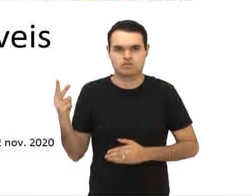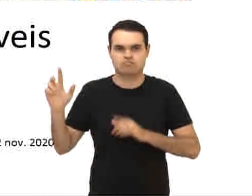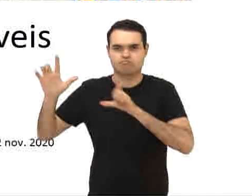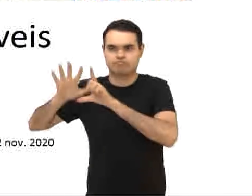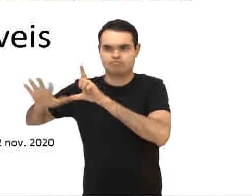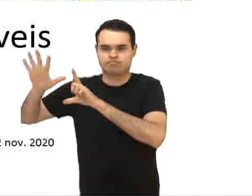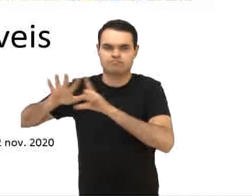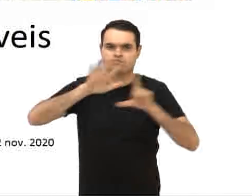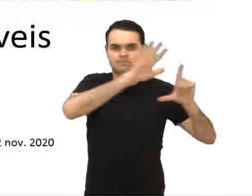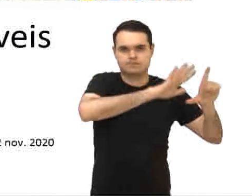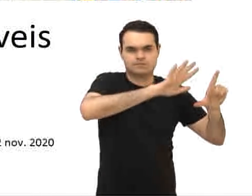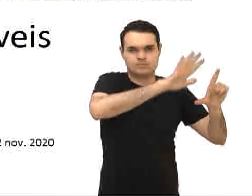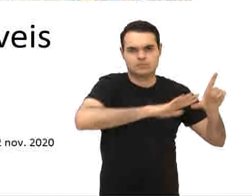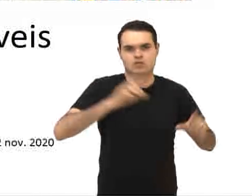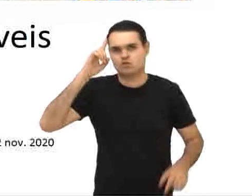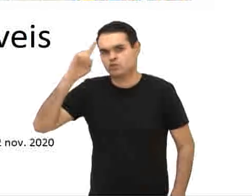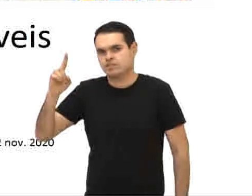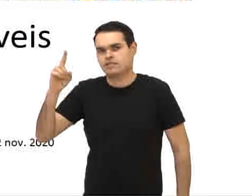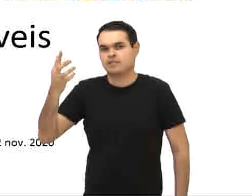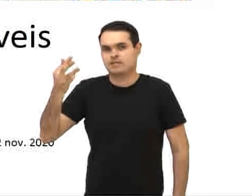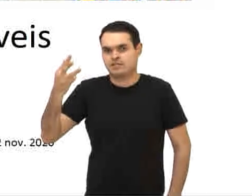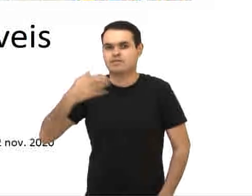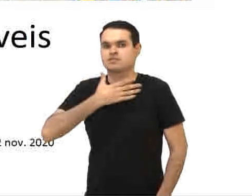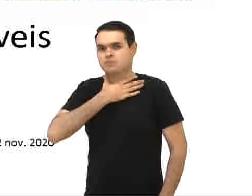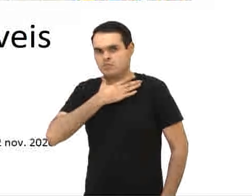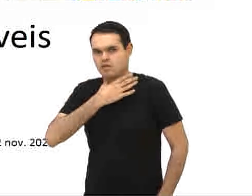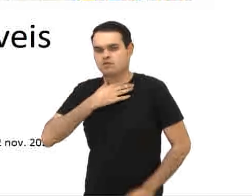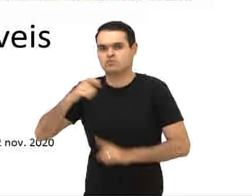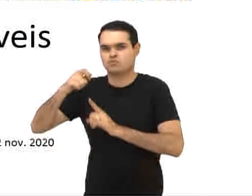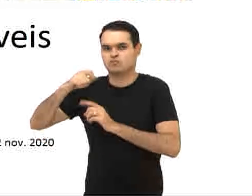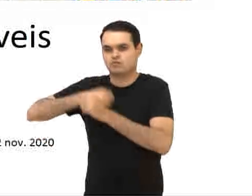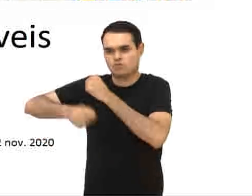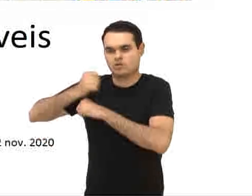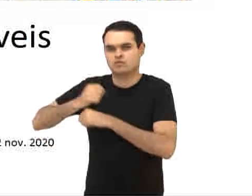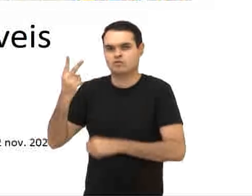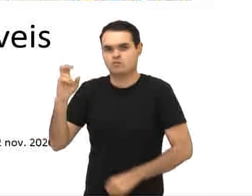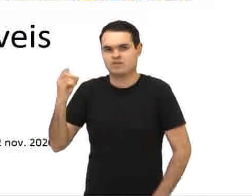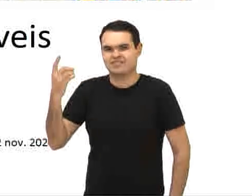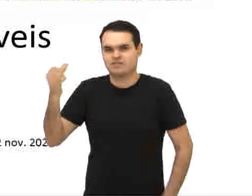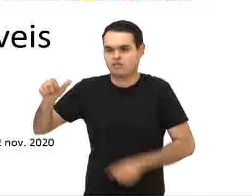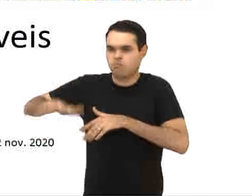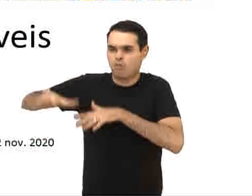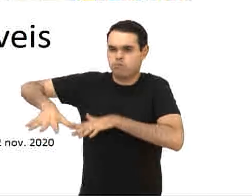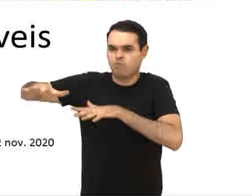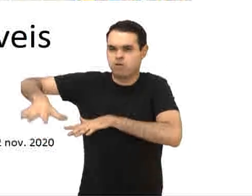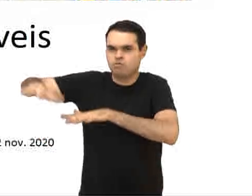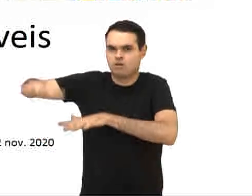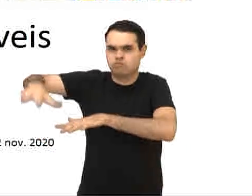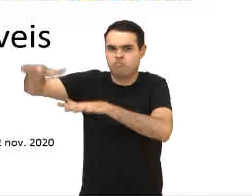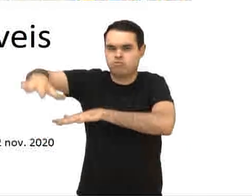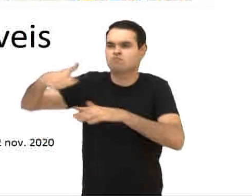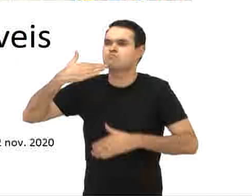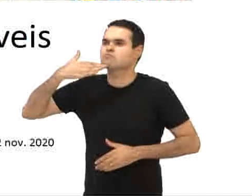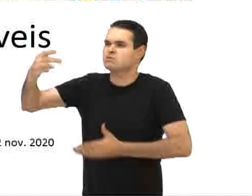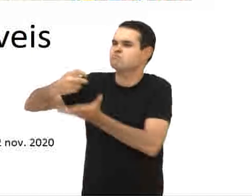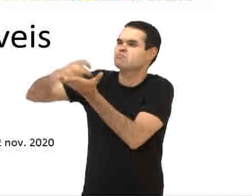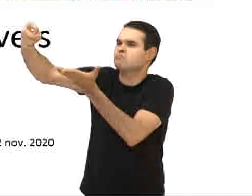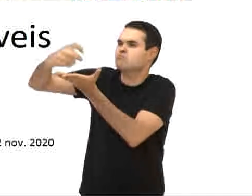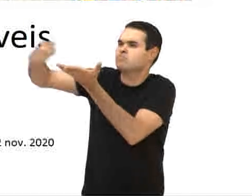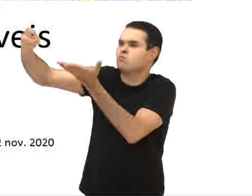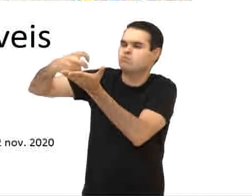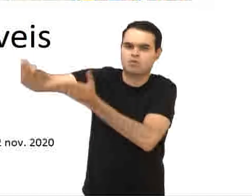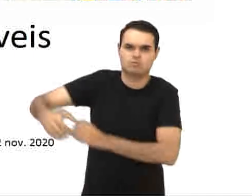mostram manifestações do dia 13 de março de 2016, que marcam manifestações de rua pedindo o impeachment